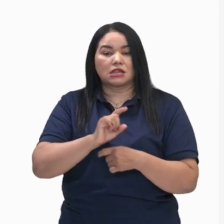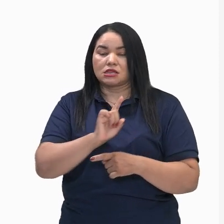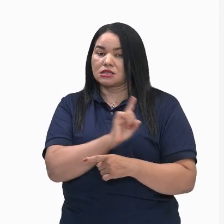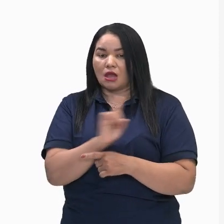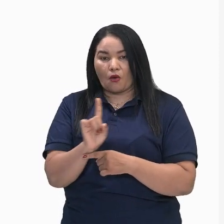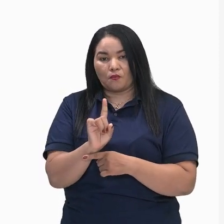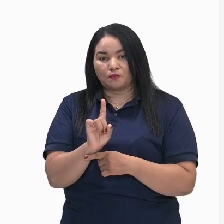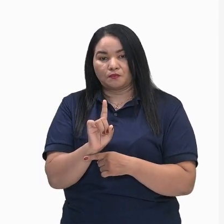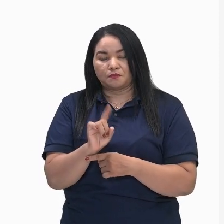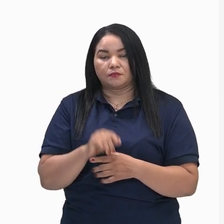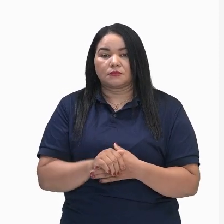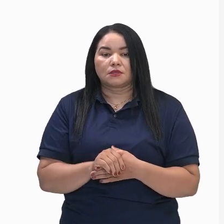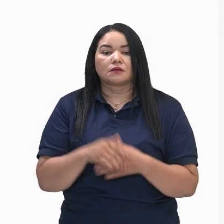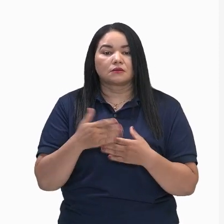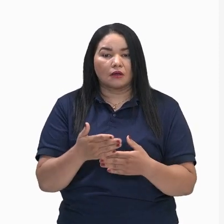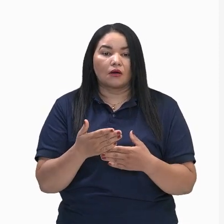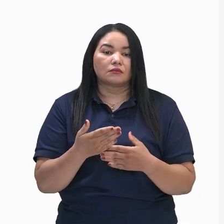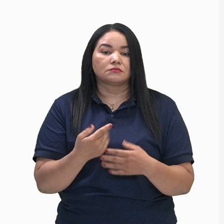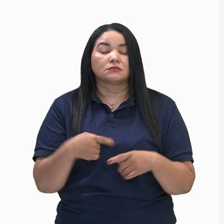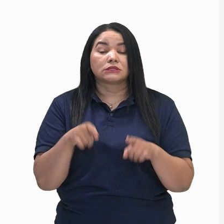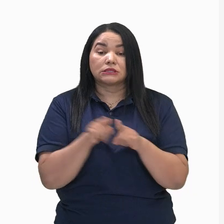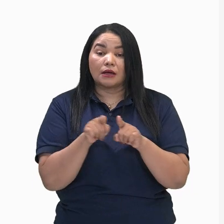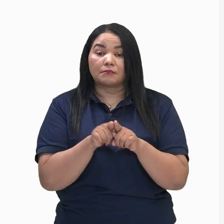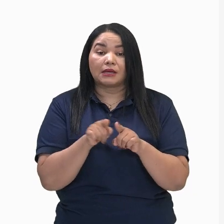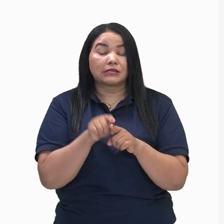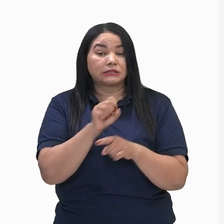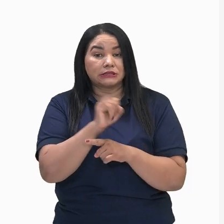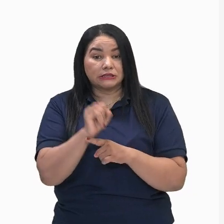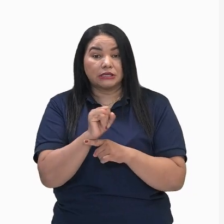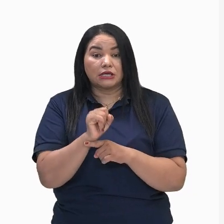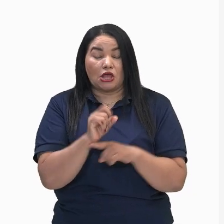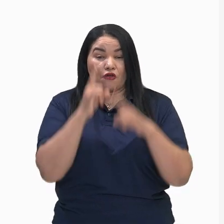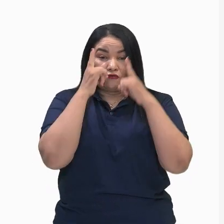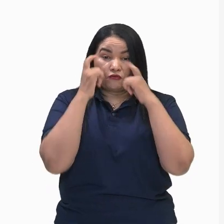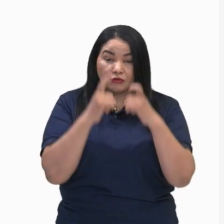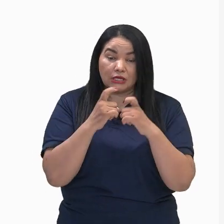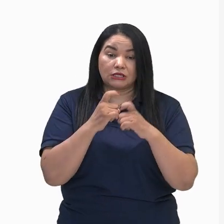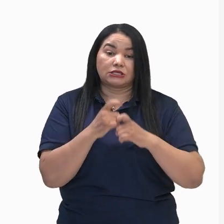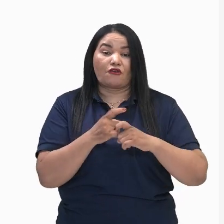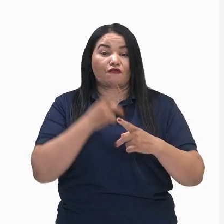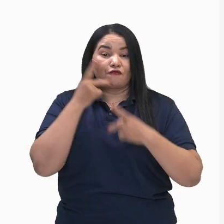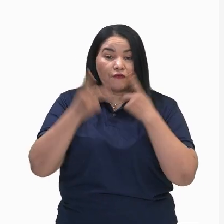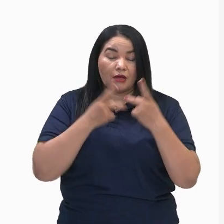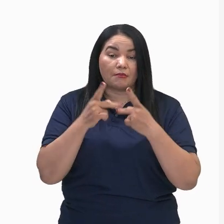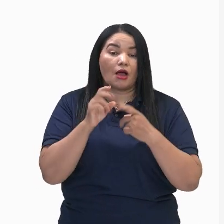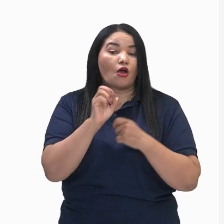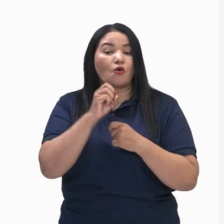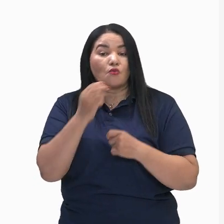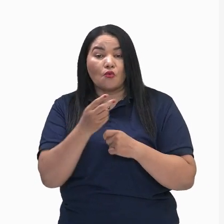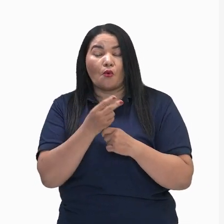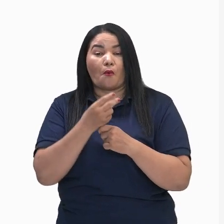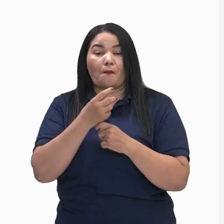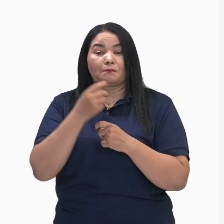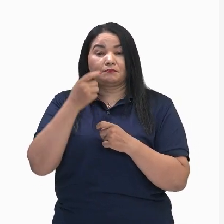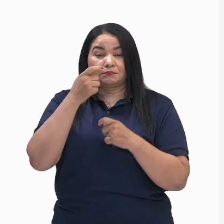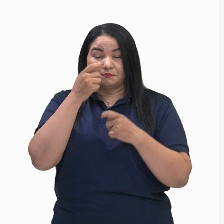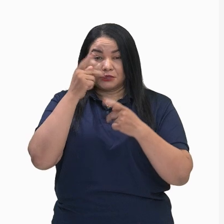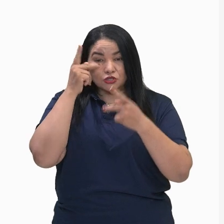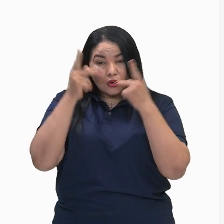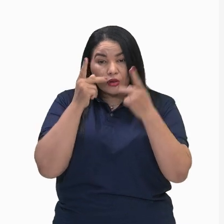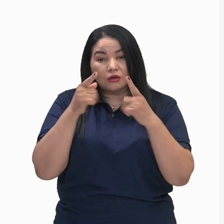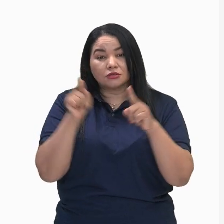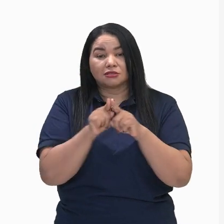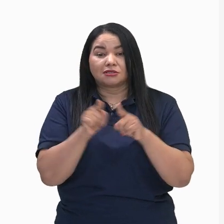ao menos sinal de violência verbal, psicológica, moral ou física, o melhor a fazer é